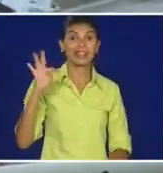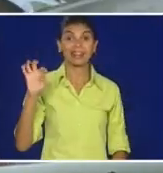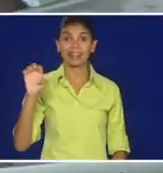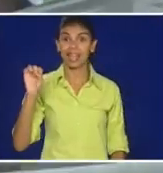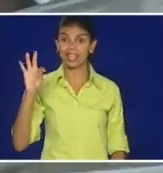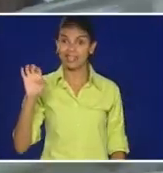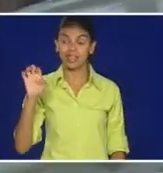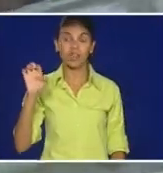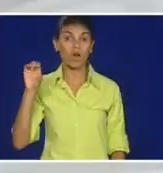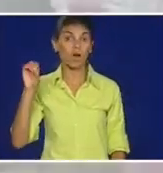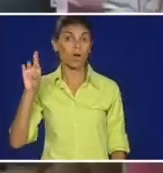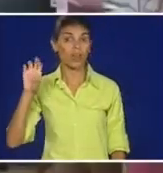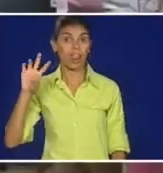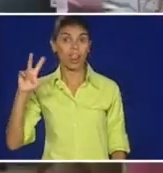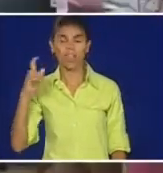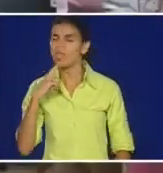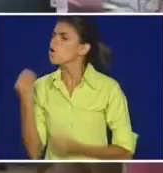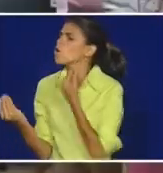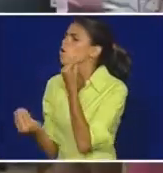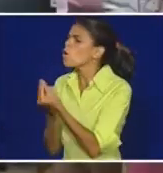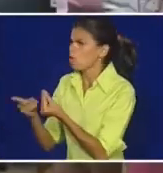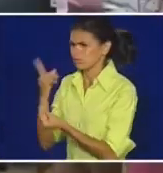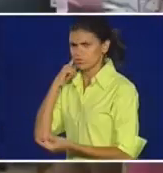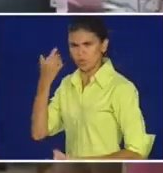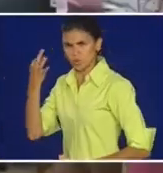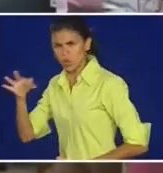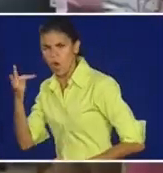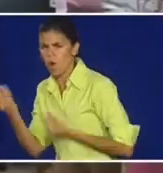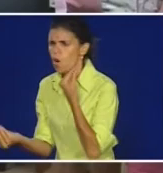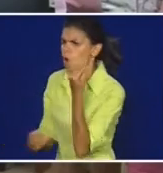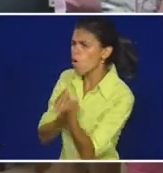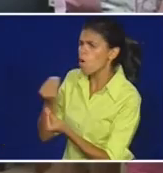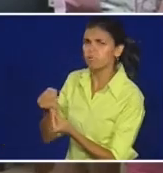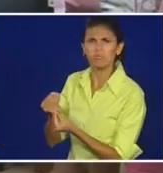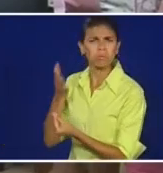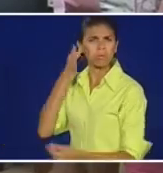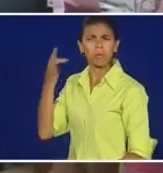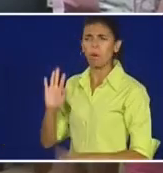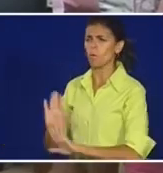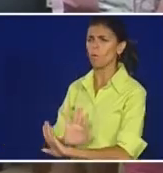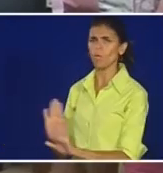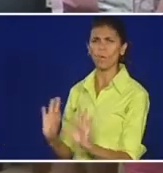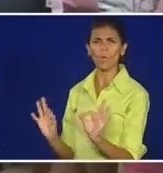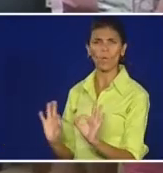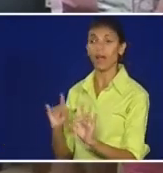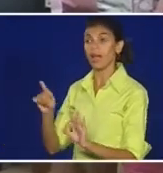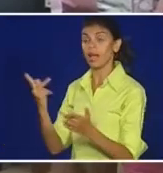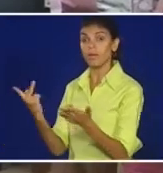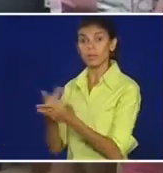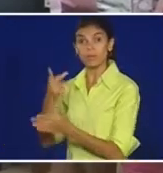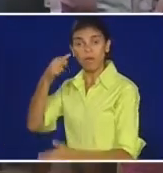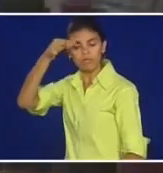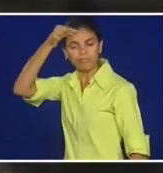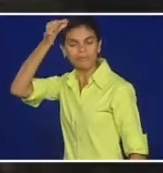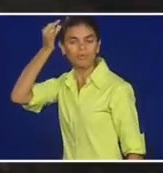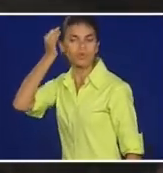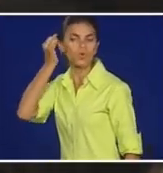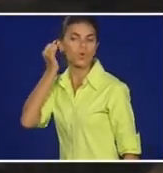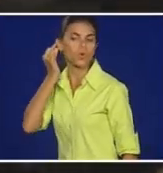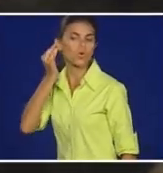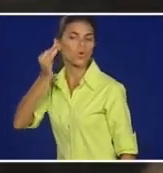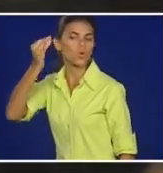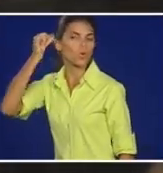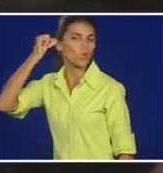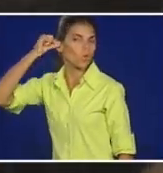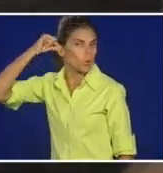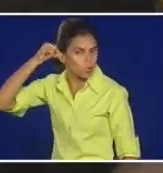antes da alta hospitalar. Como que é o teste? O teste dói? Como que é? Não, o teste não dói. É colocada uma sondazinha